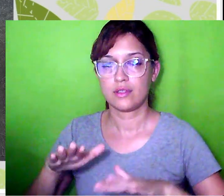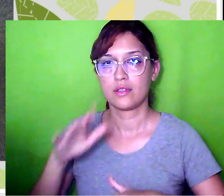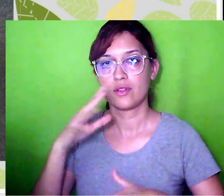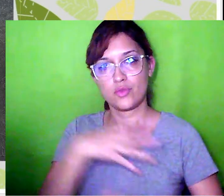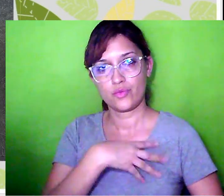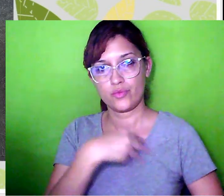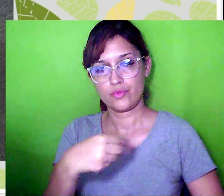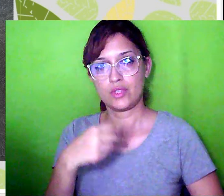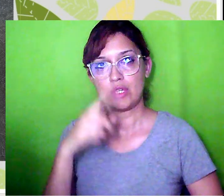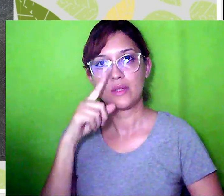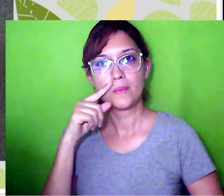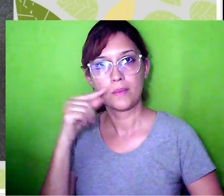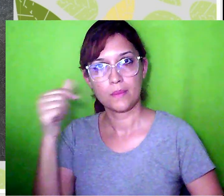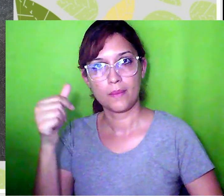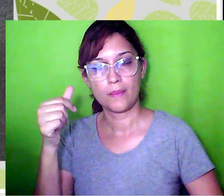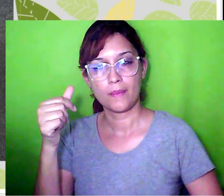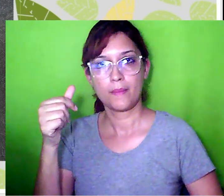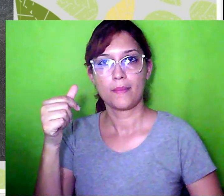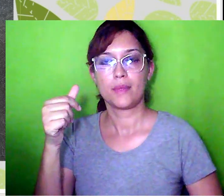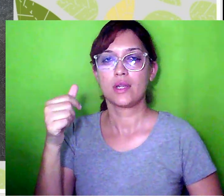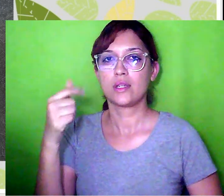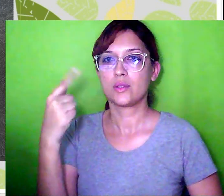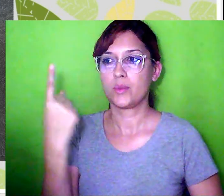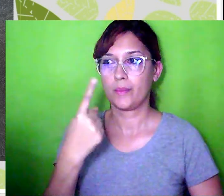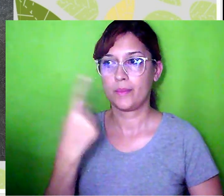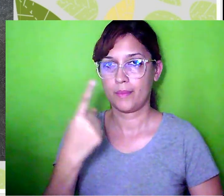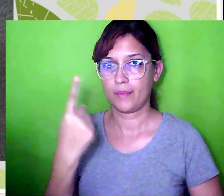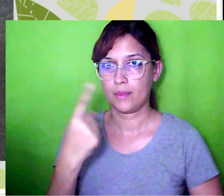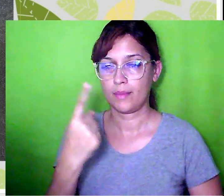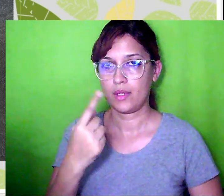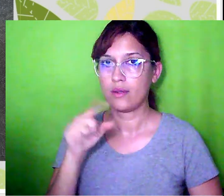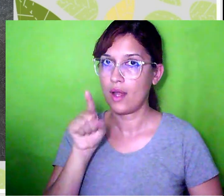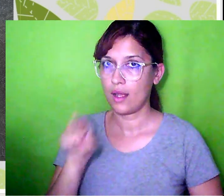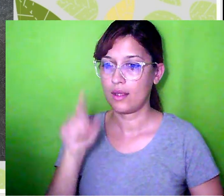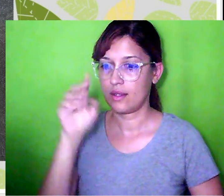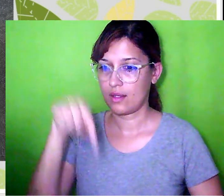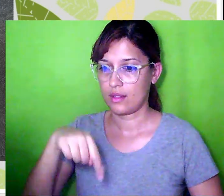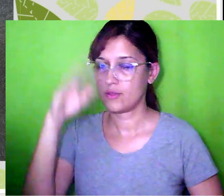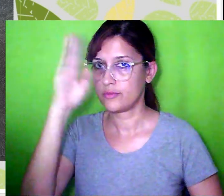deixando aqui seu filho, Dom Pedro I.